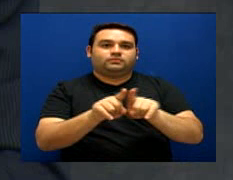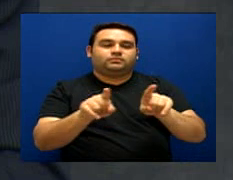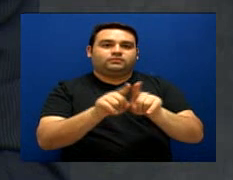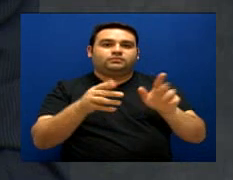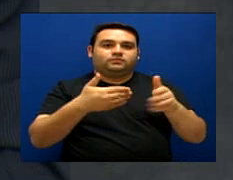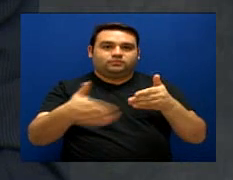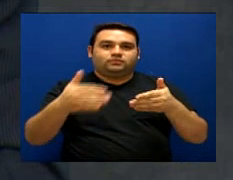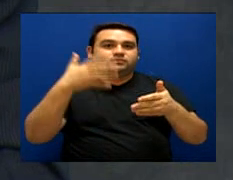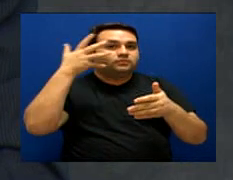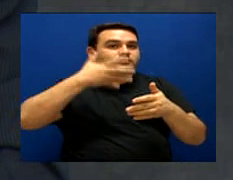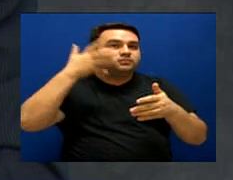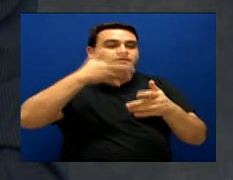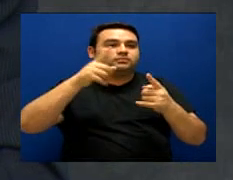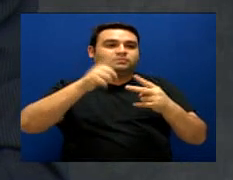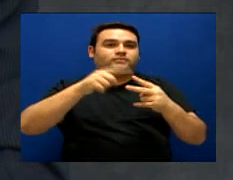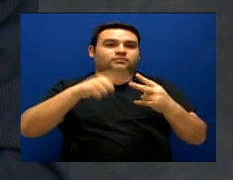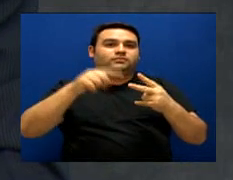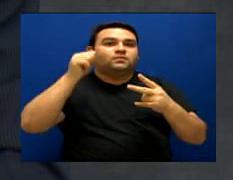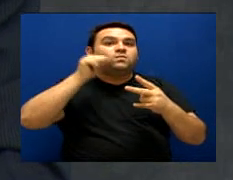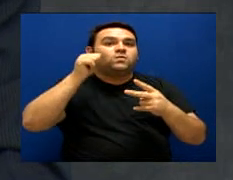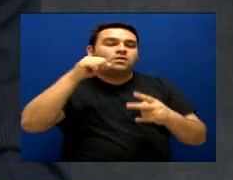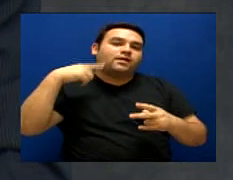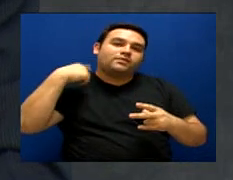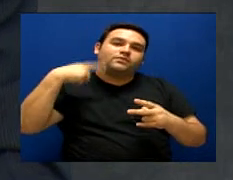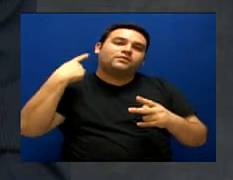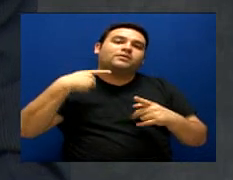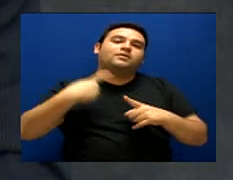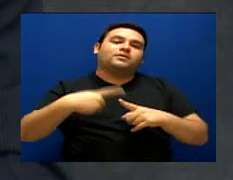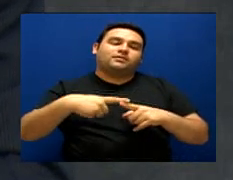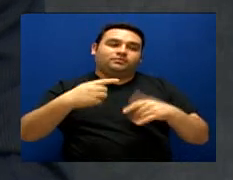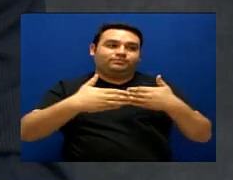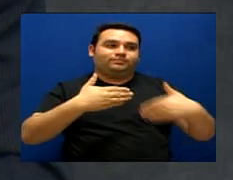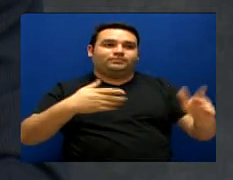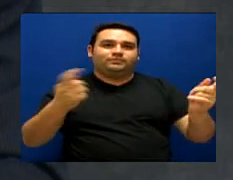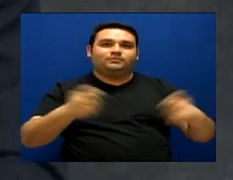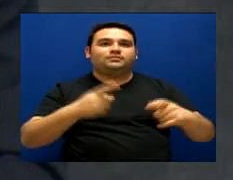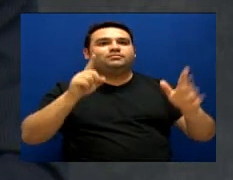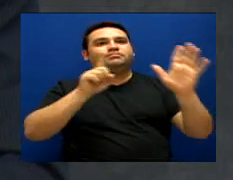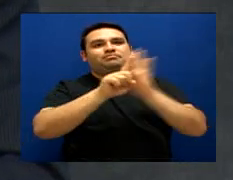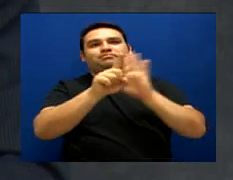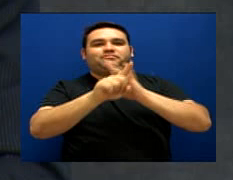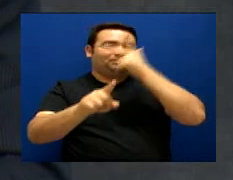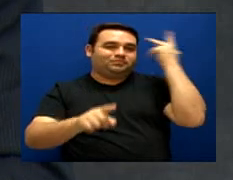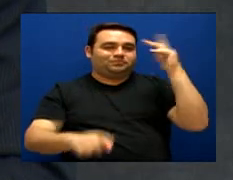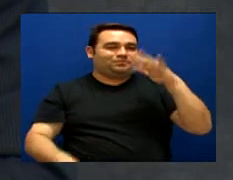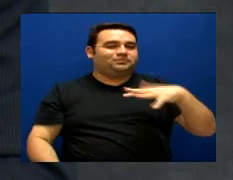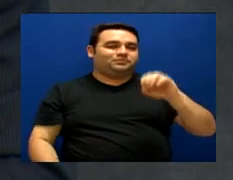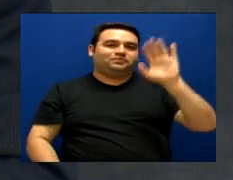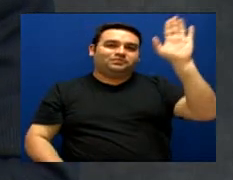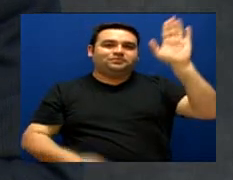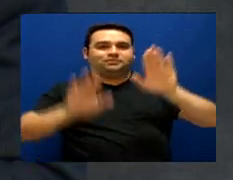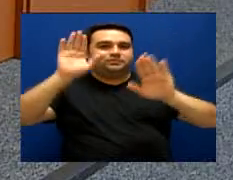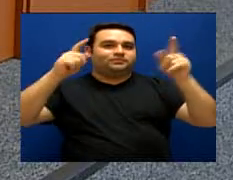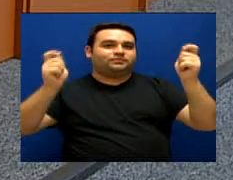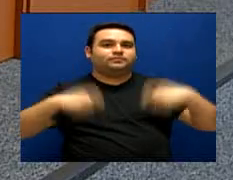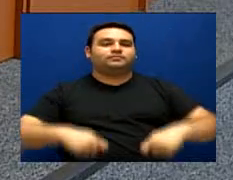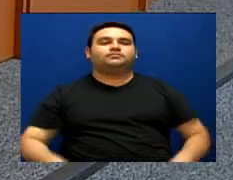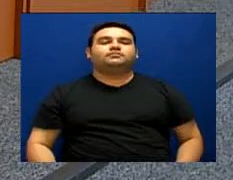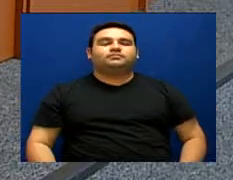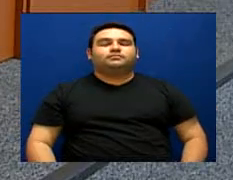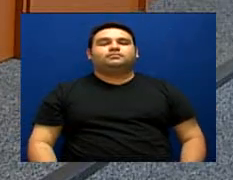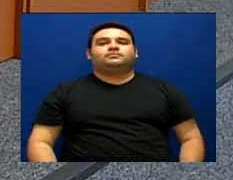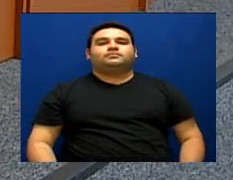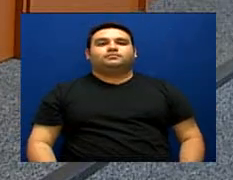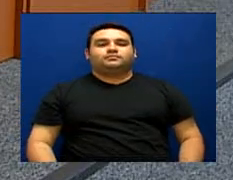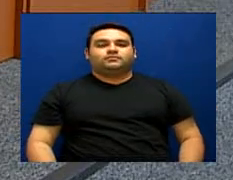iniciar a palestra das duas advogadas, para que daí, a partir daí nós possamos abrir para que as pessoas possam se manifestar. Tá bem? Por